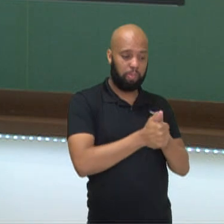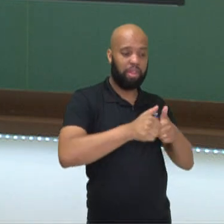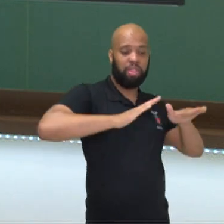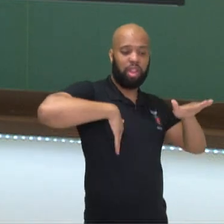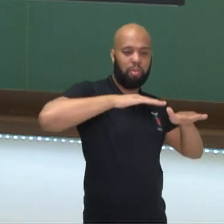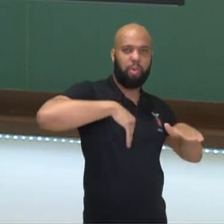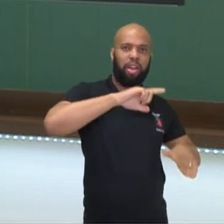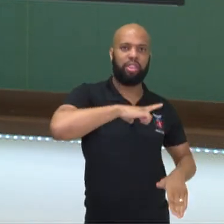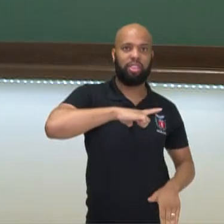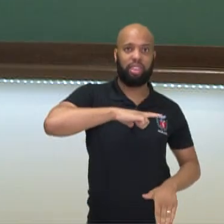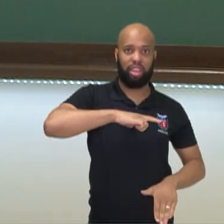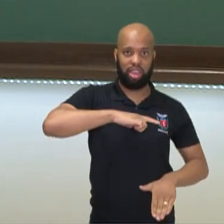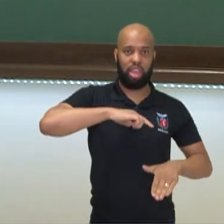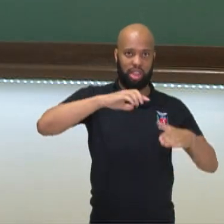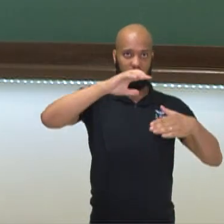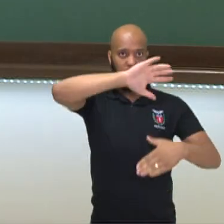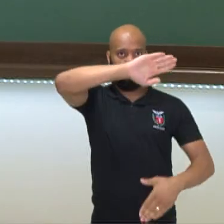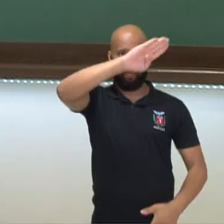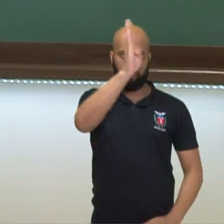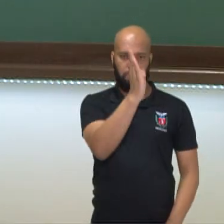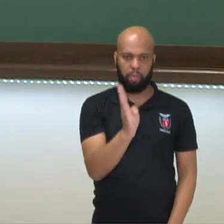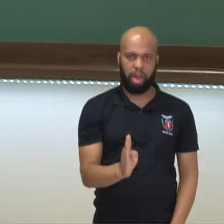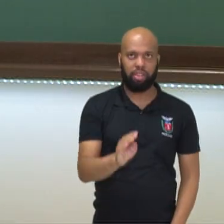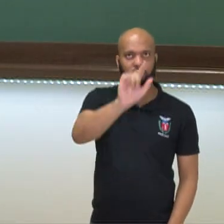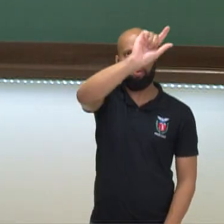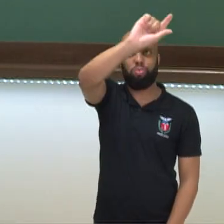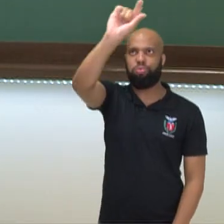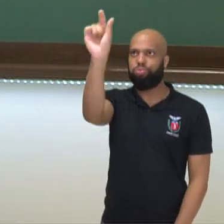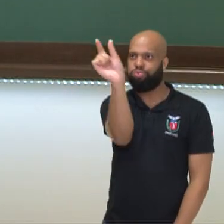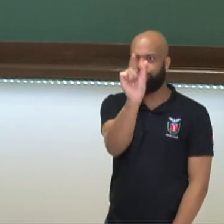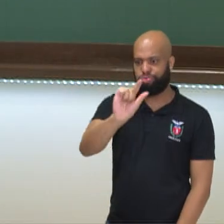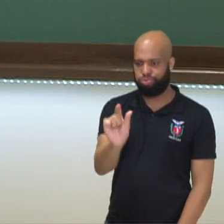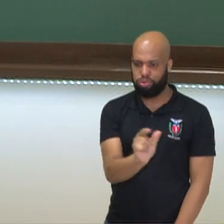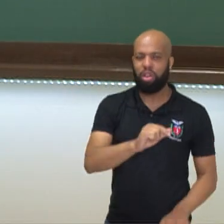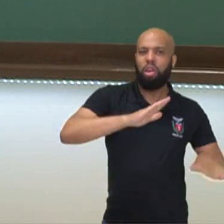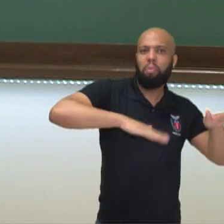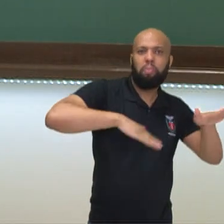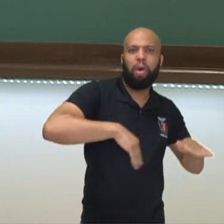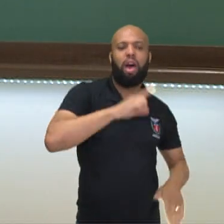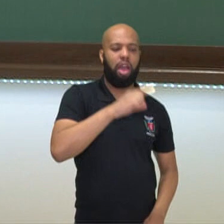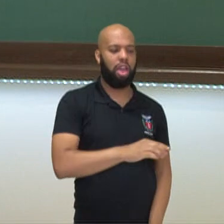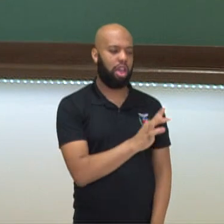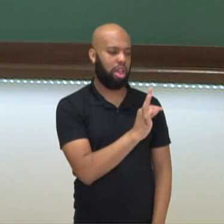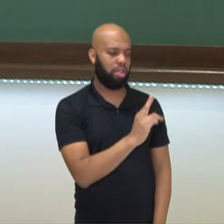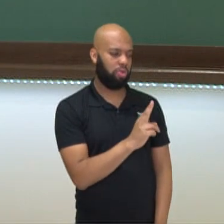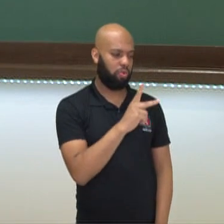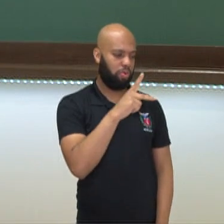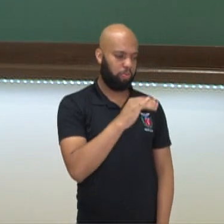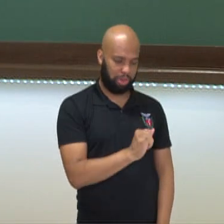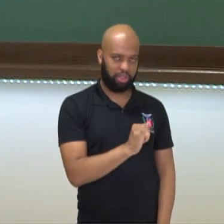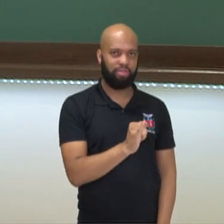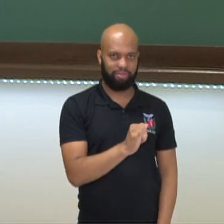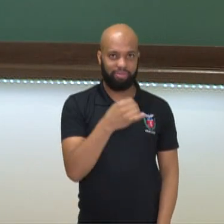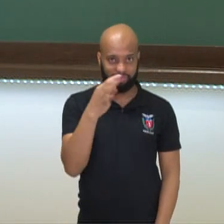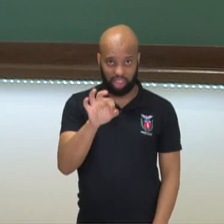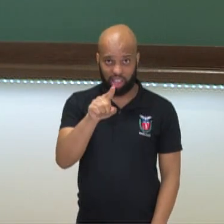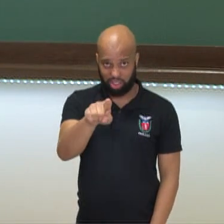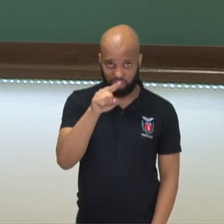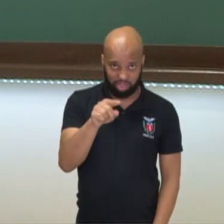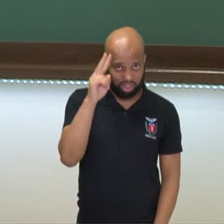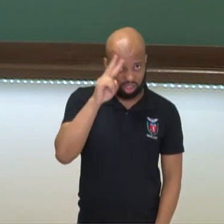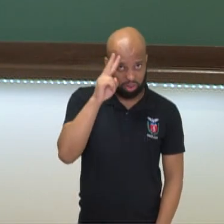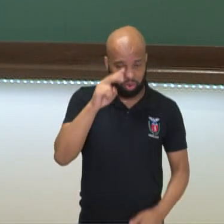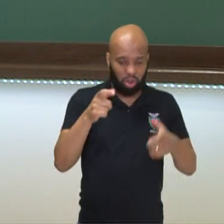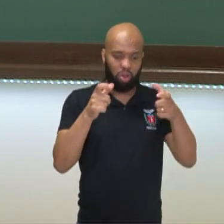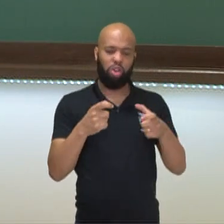litorânea toda do Brasil. Legal? Lembrou dessa questão relativa à localização dos índios, das tribos